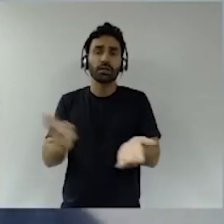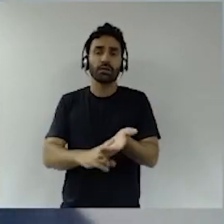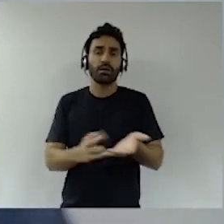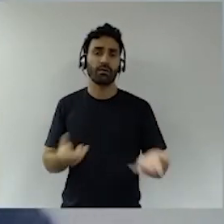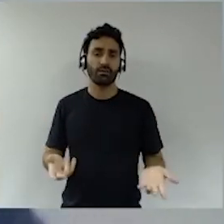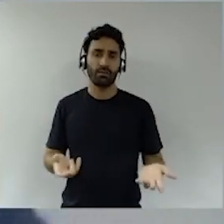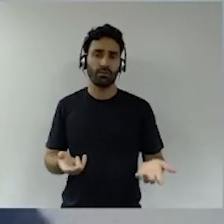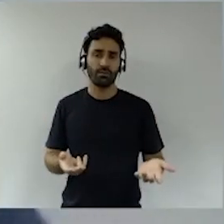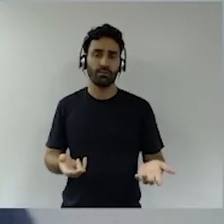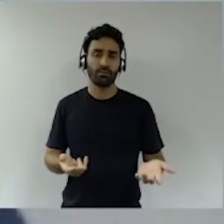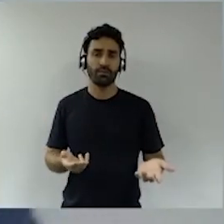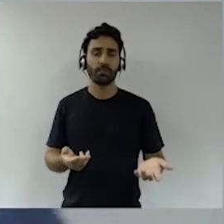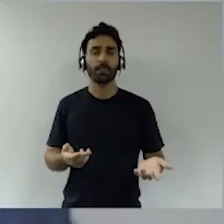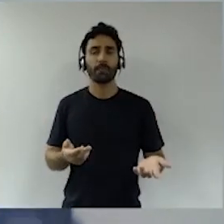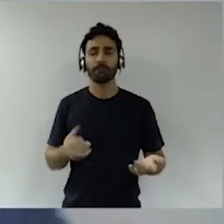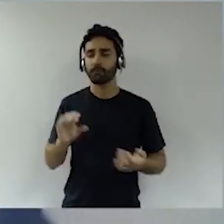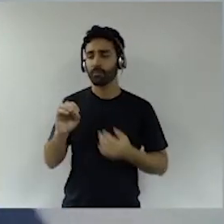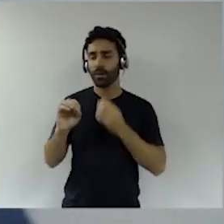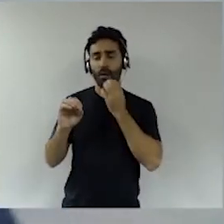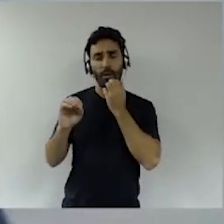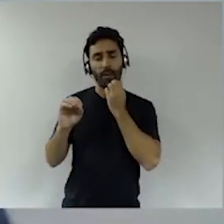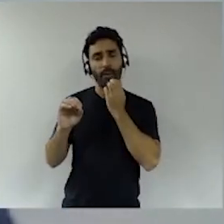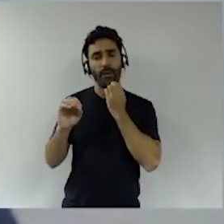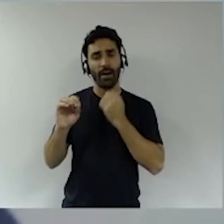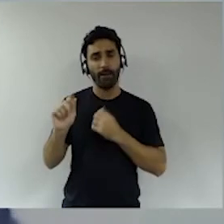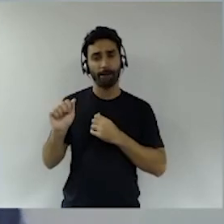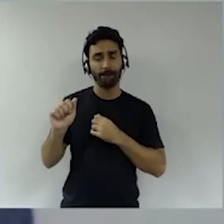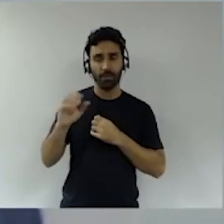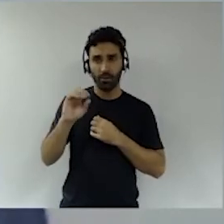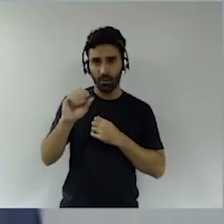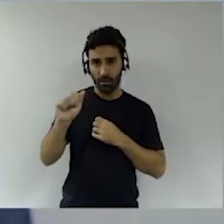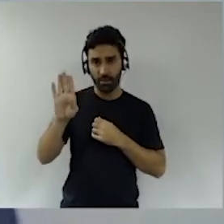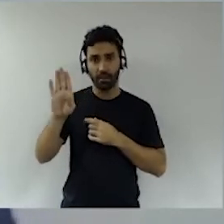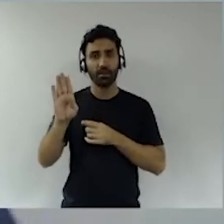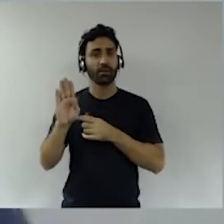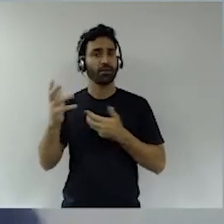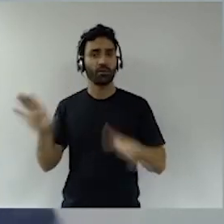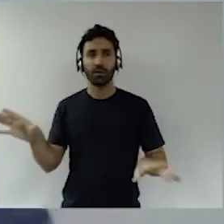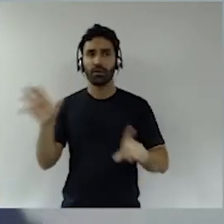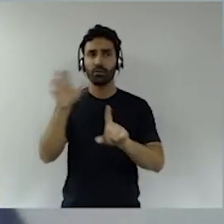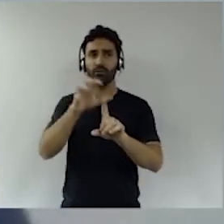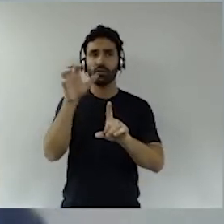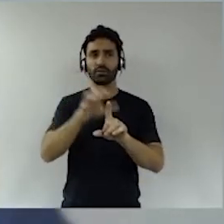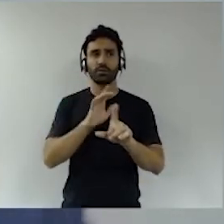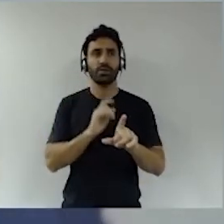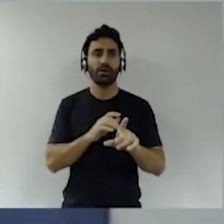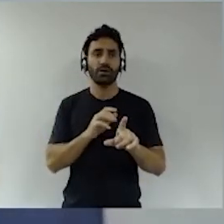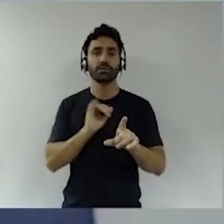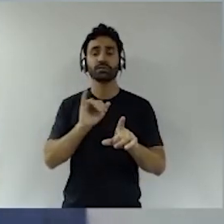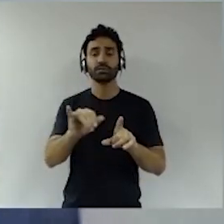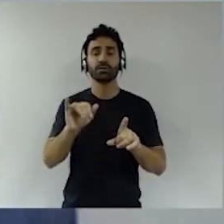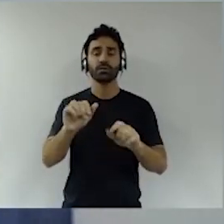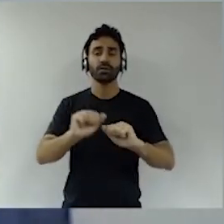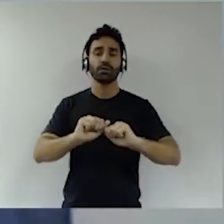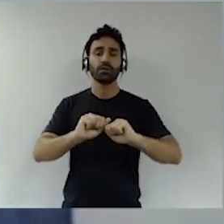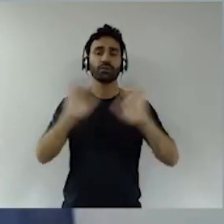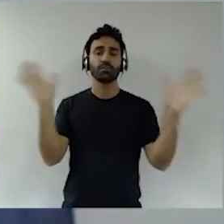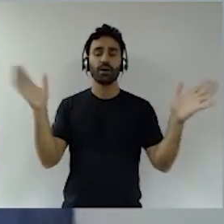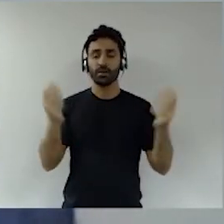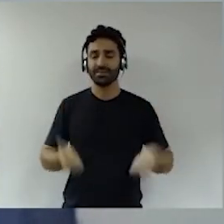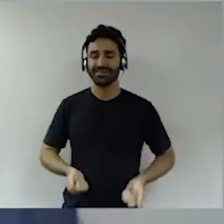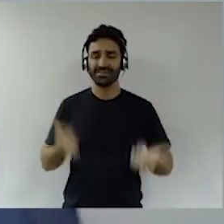Artemio, que a ordem não iria intervir nos casos, né, da transparência dos gastos